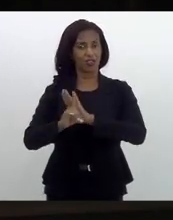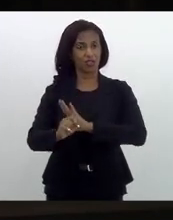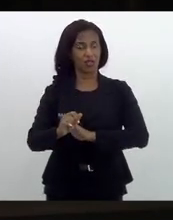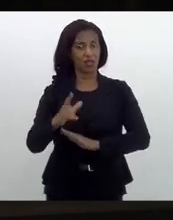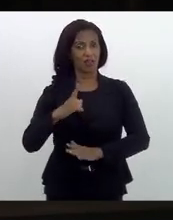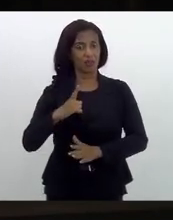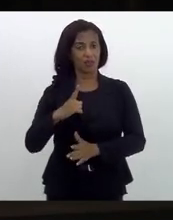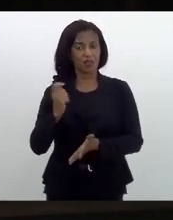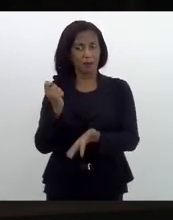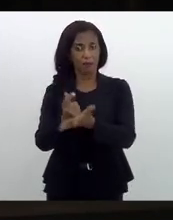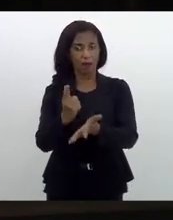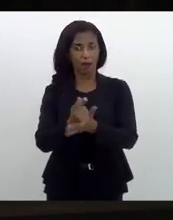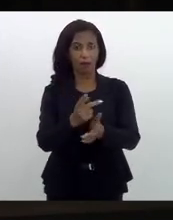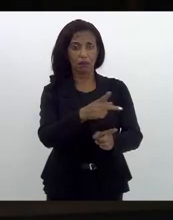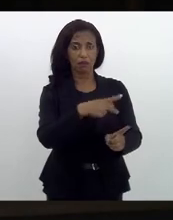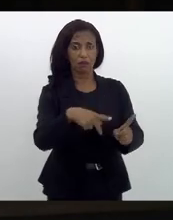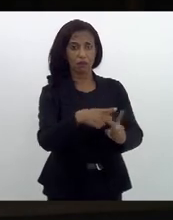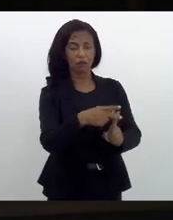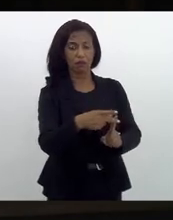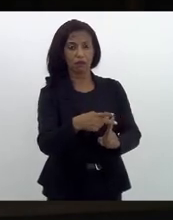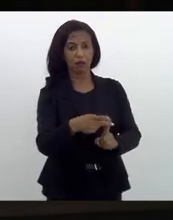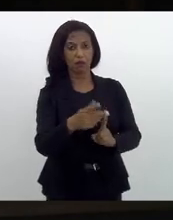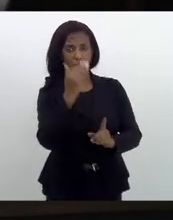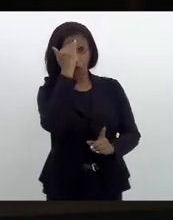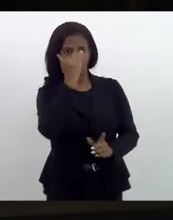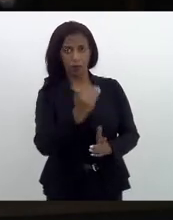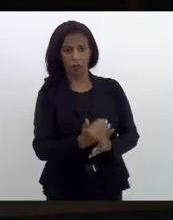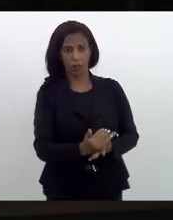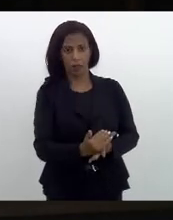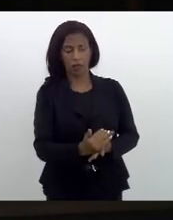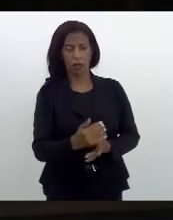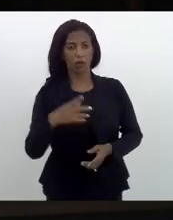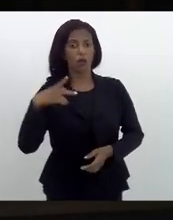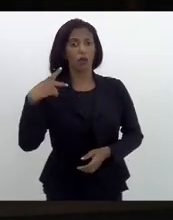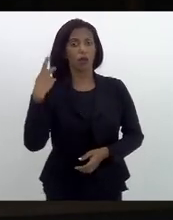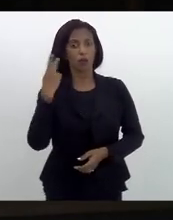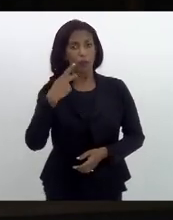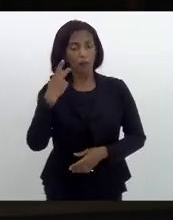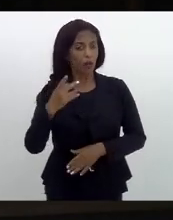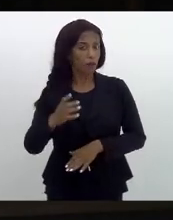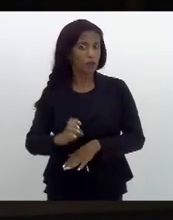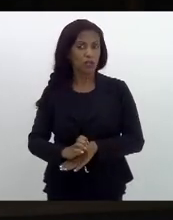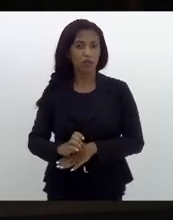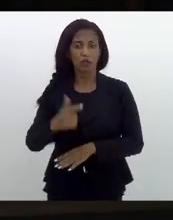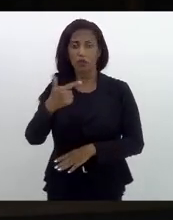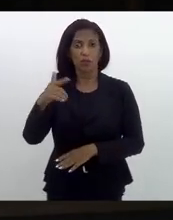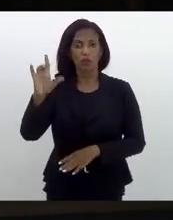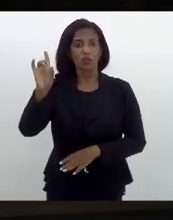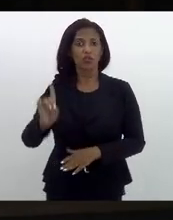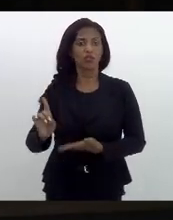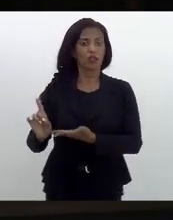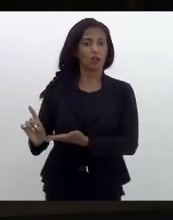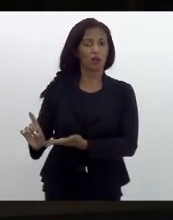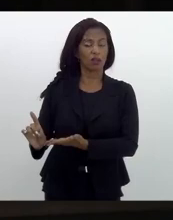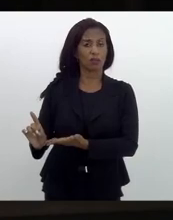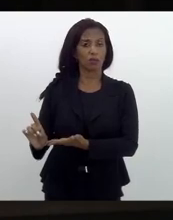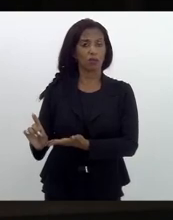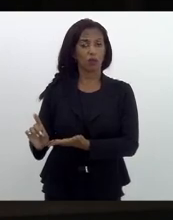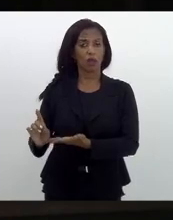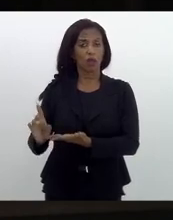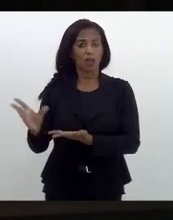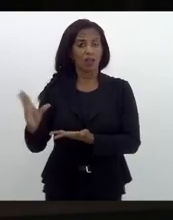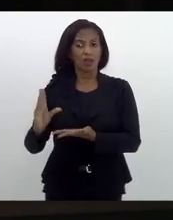contribuição previdenciária e acata essa previdência. No parlamento estadual você pode não ter mais direito. E, portanto, não